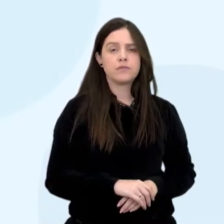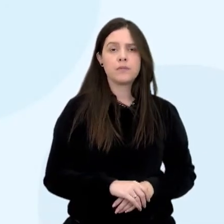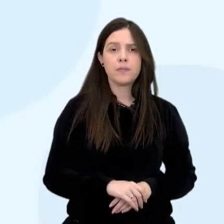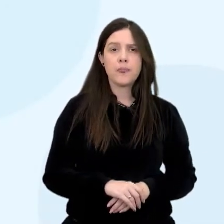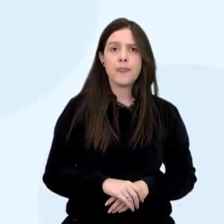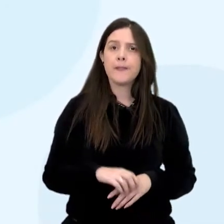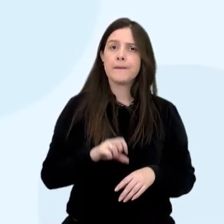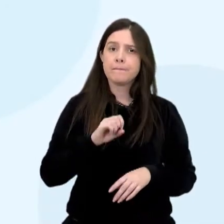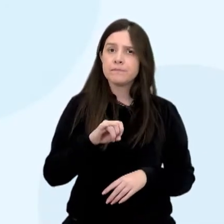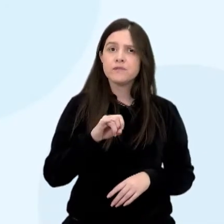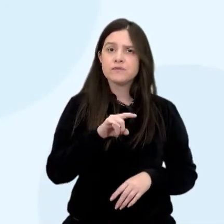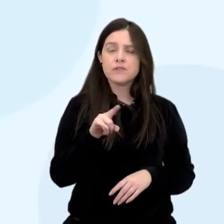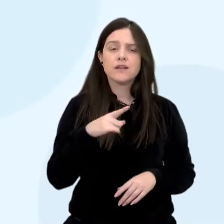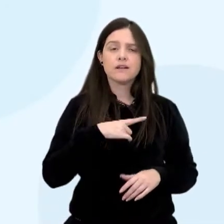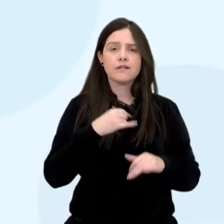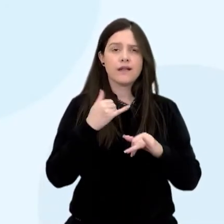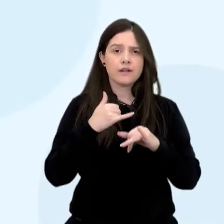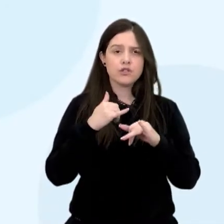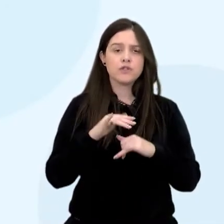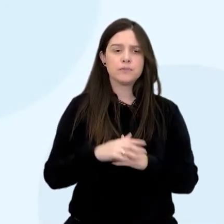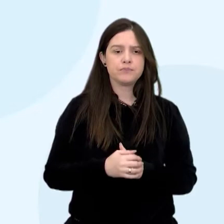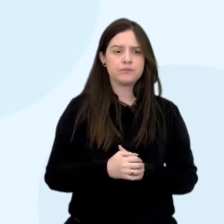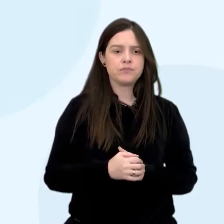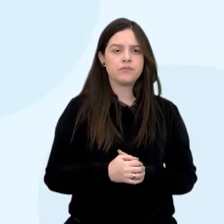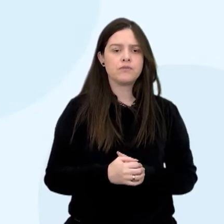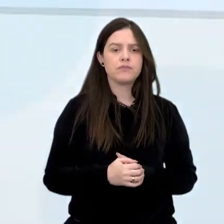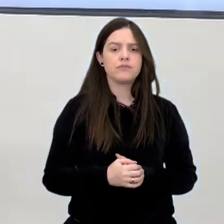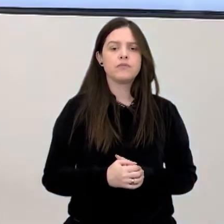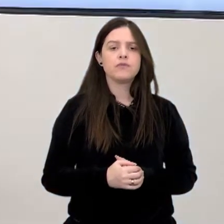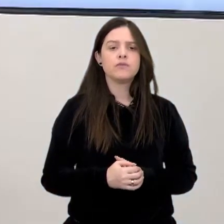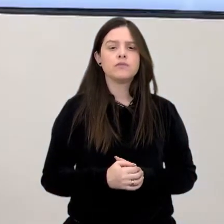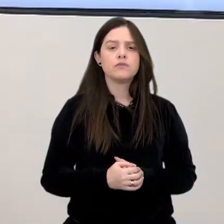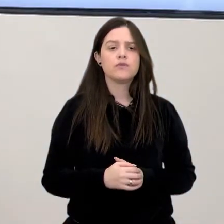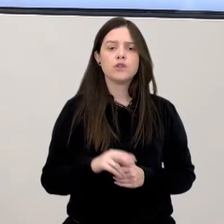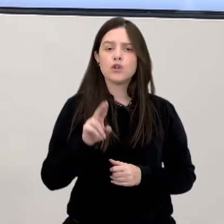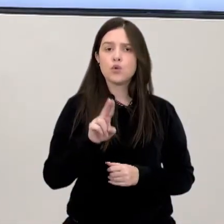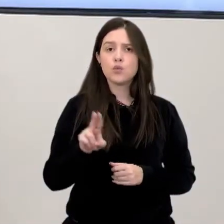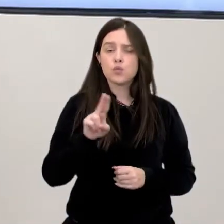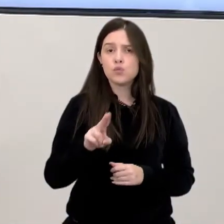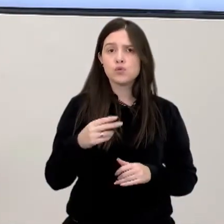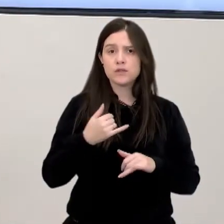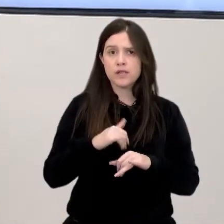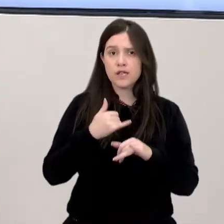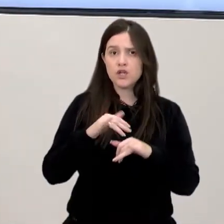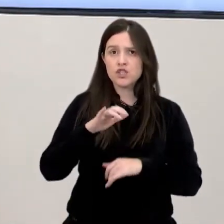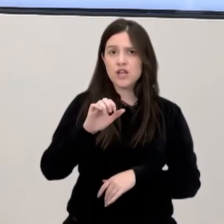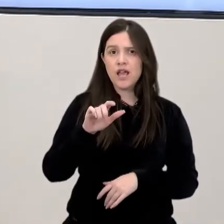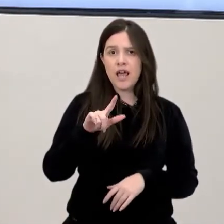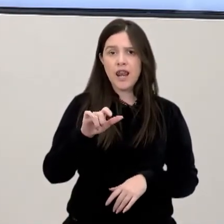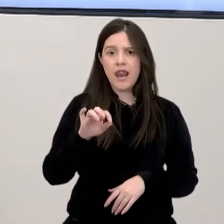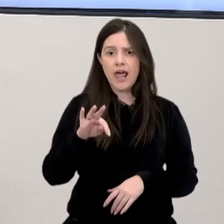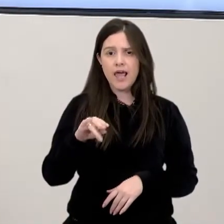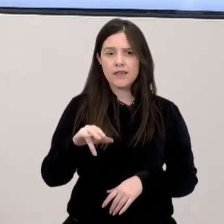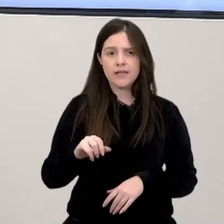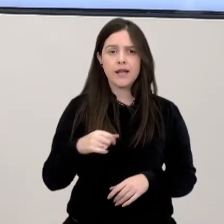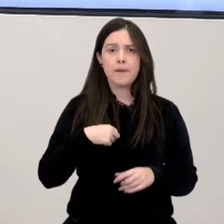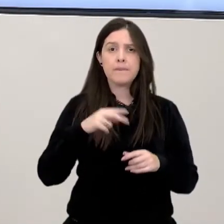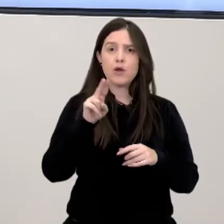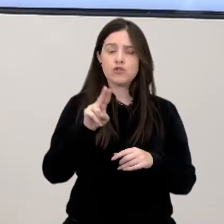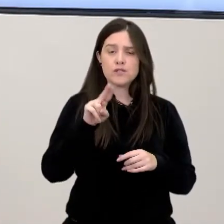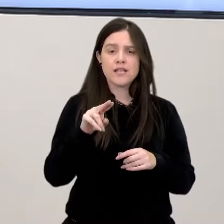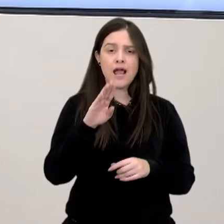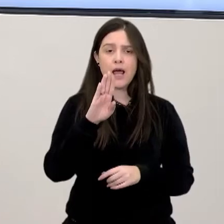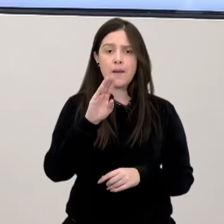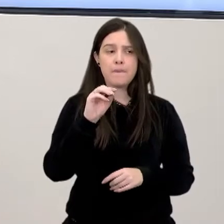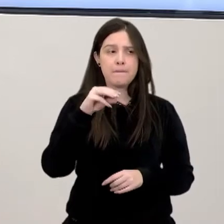caso, vai ser energia elétrica mesmo. Mas repare que o uso da energia elétrica para funcionar essa bomba de aquário